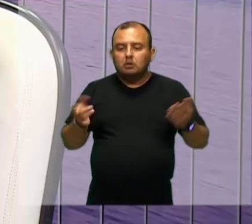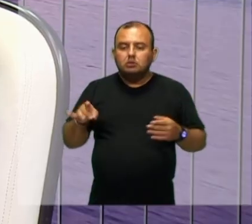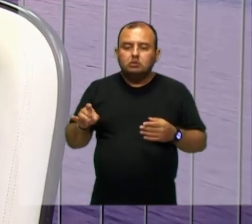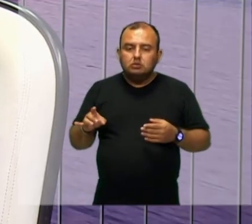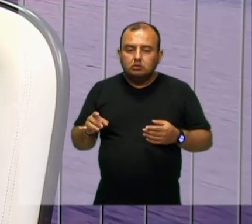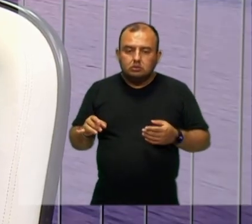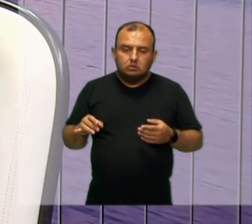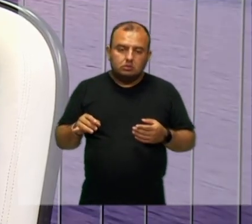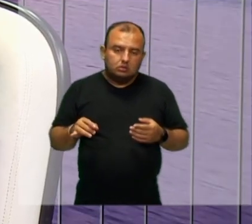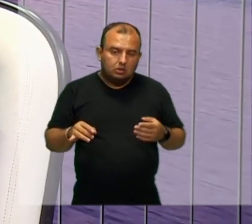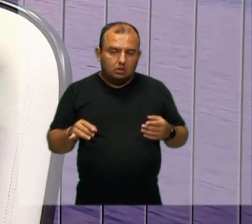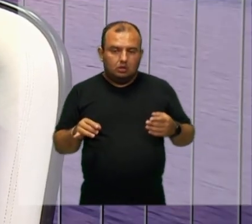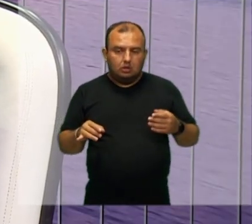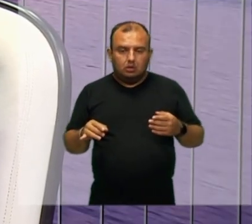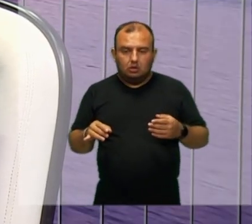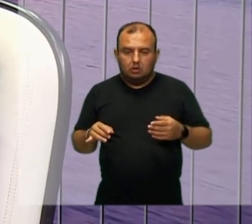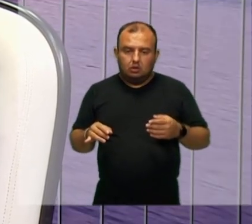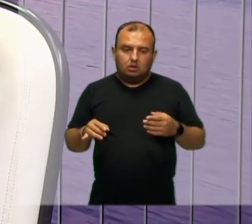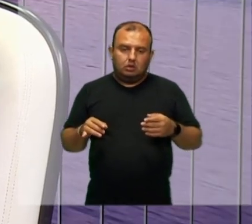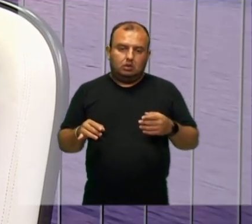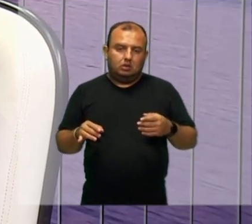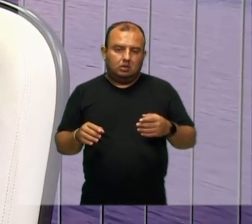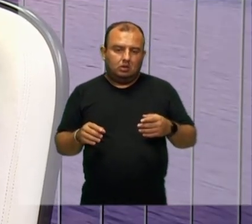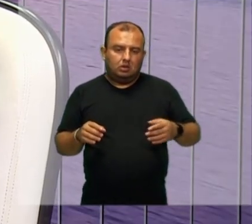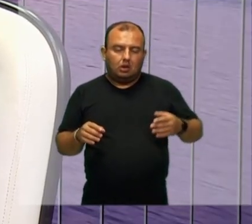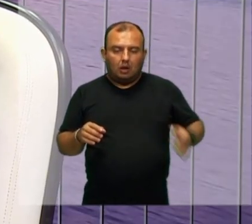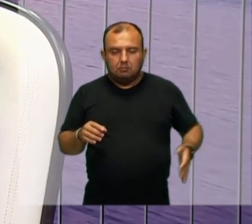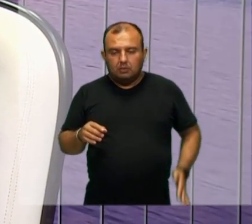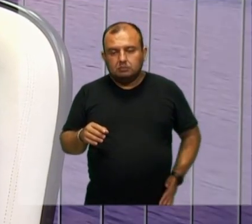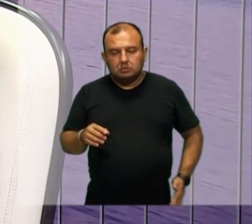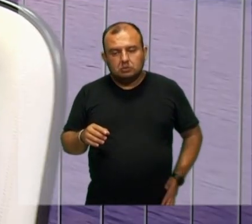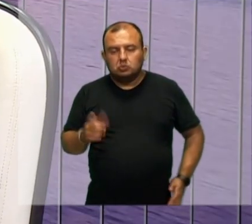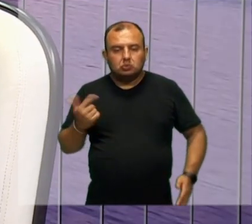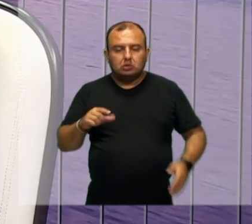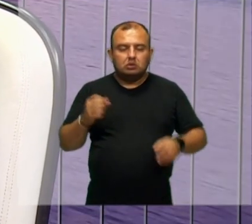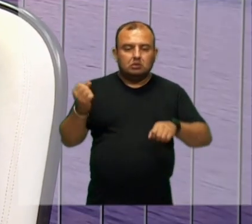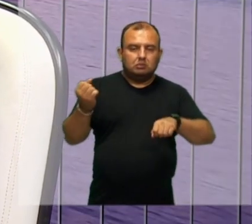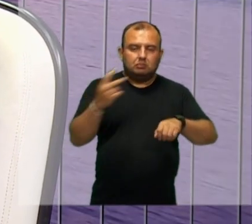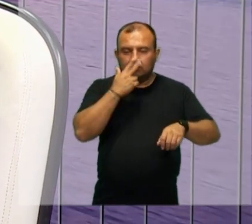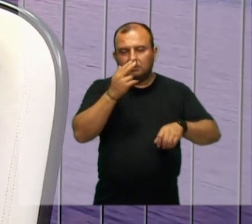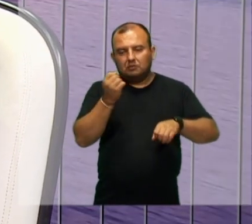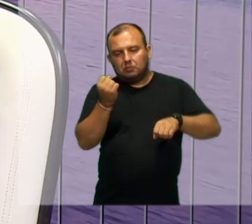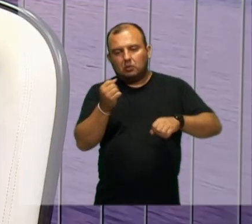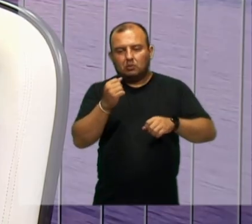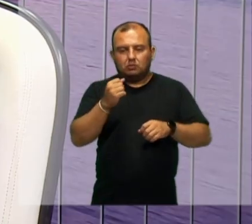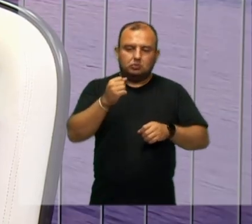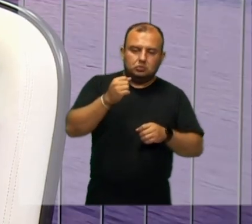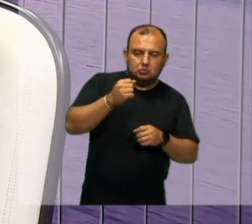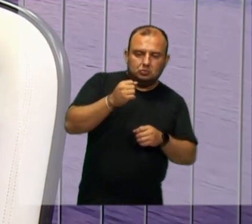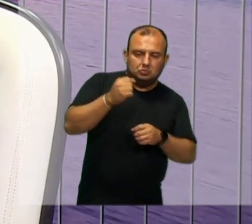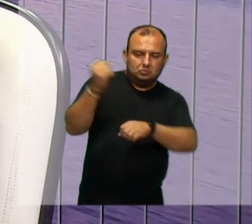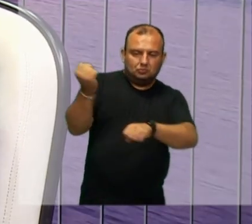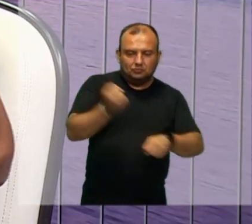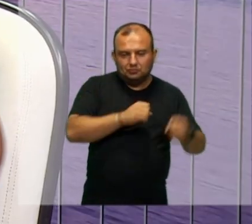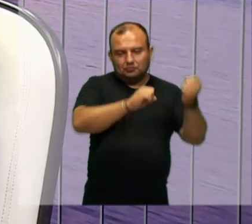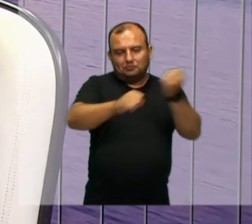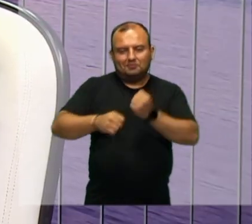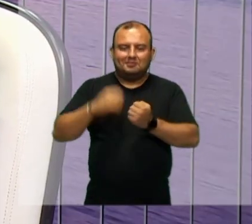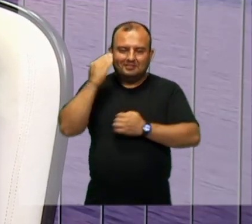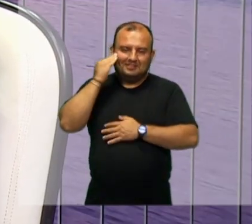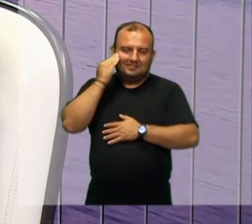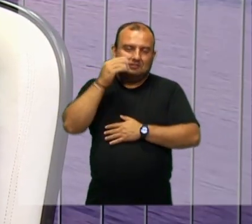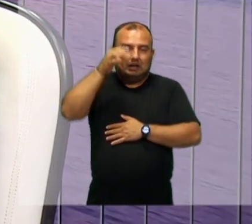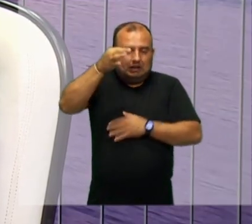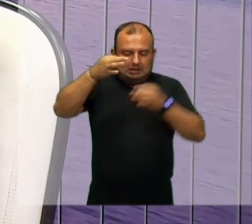tenho um lado todo, eu remo meio torto, então eu tive que me adaptar dentro do caiaque e aí dentro da categoria e das